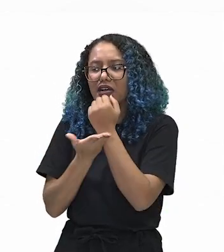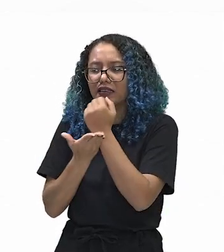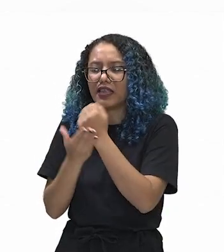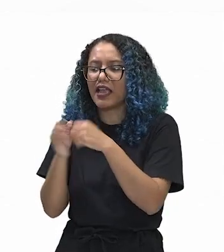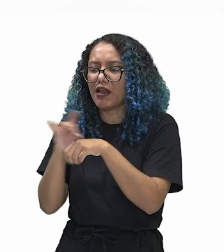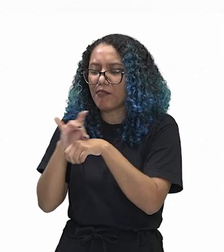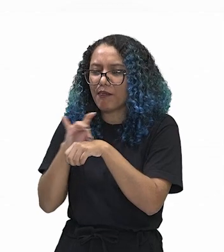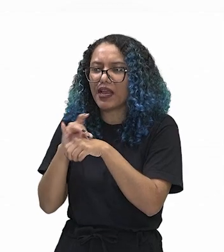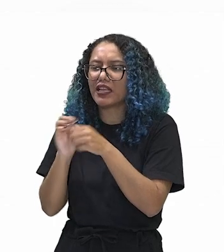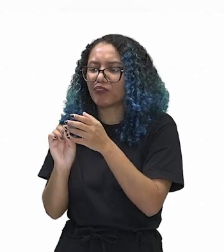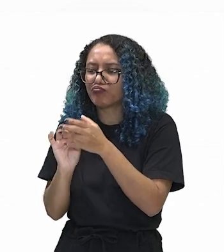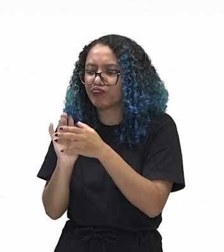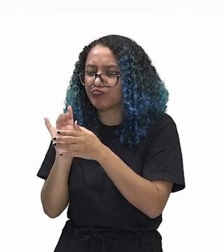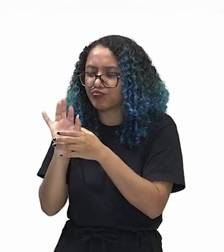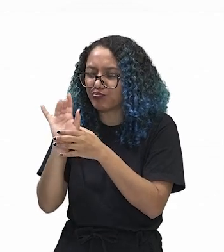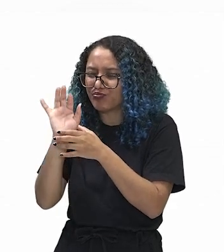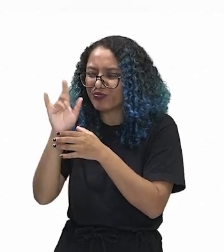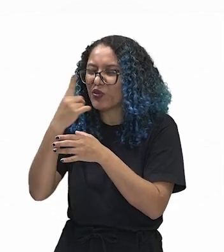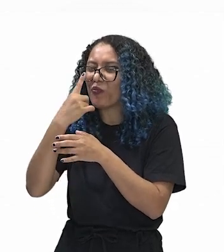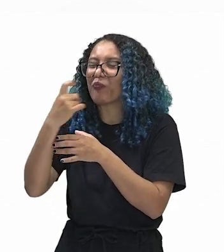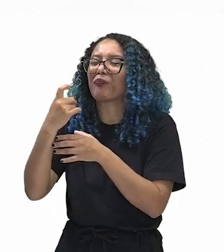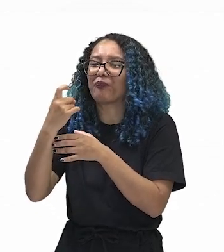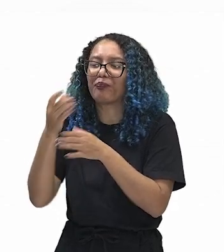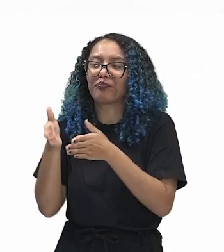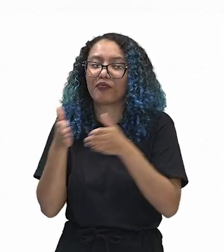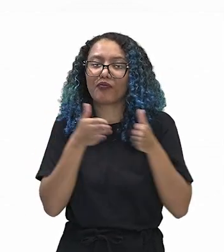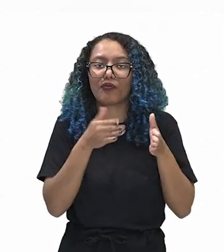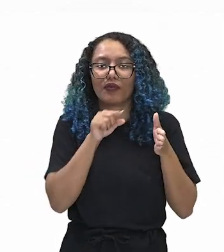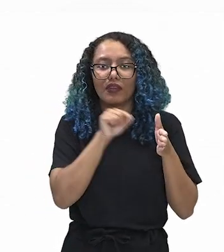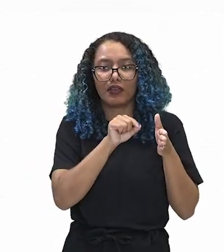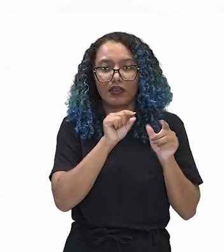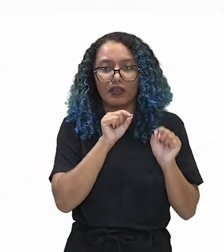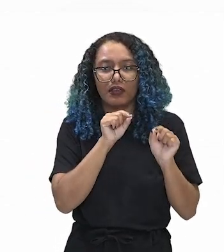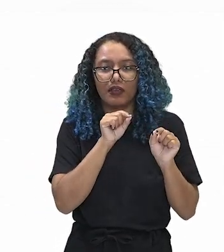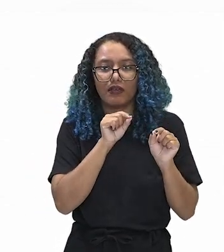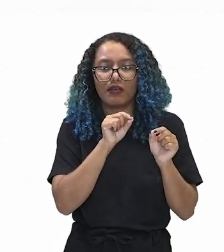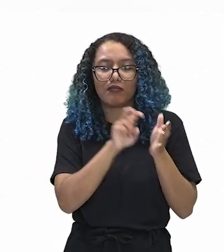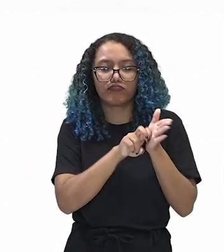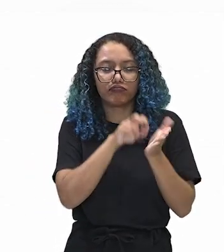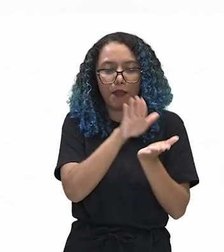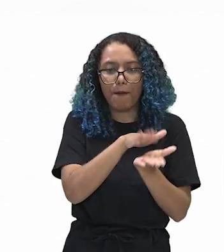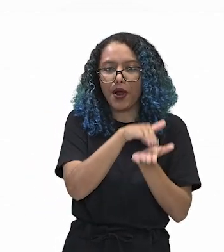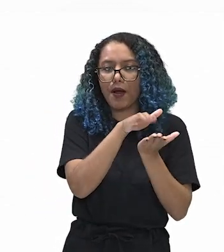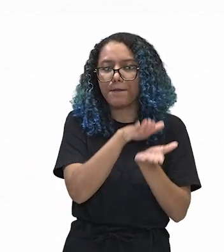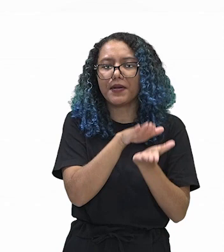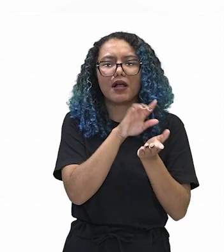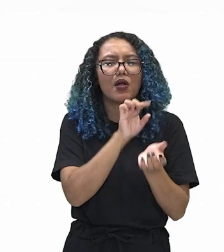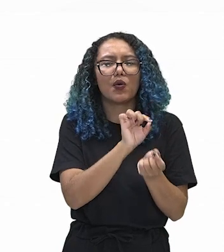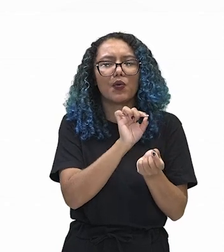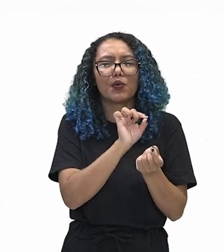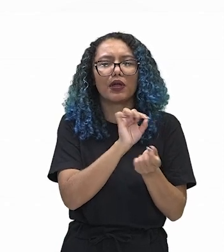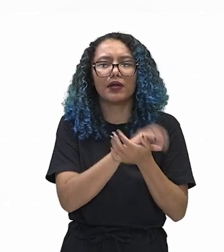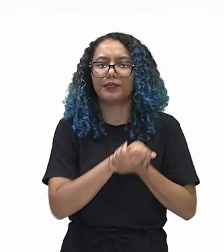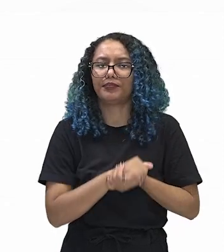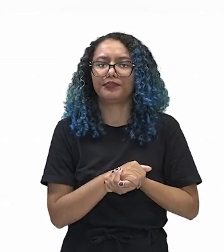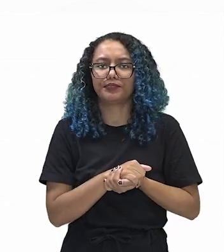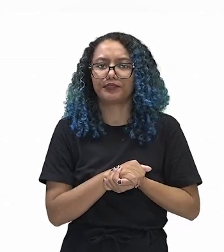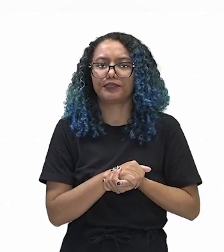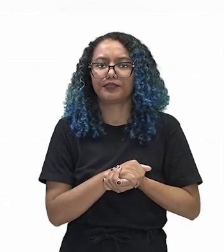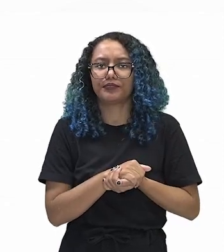poluentes. Já o trem da direita de levitação magnética, ele funciona com o princípio